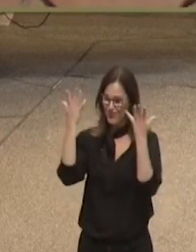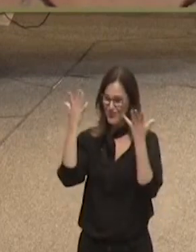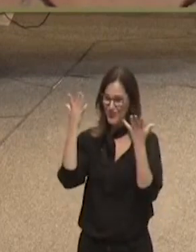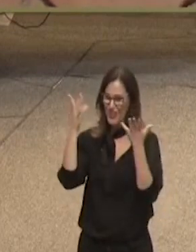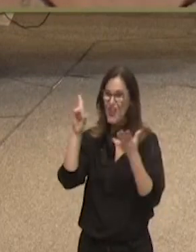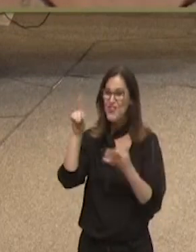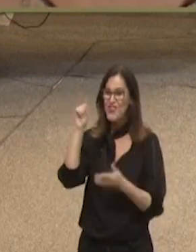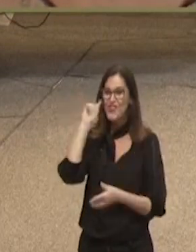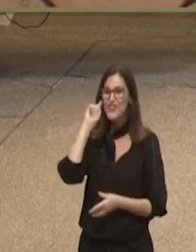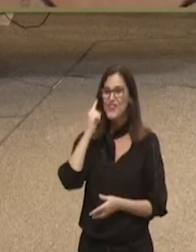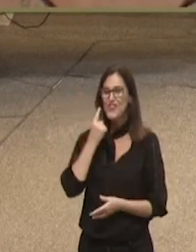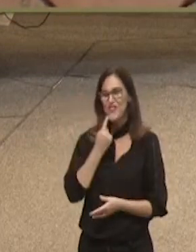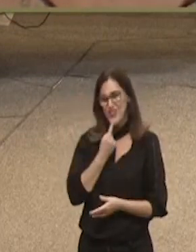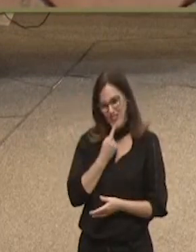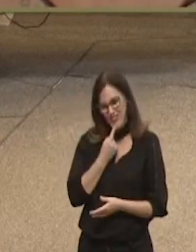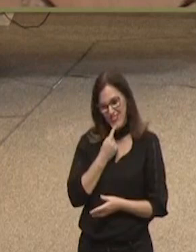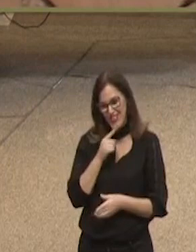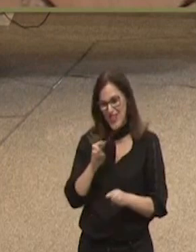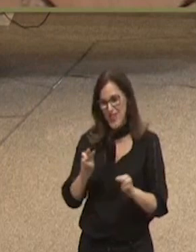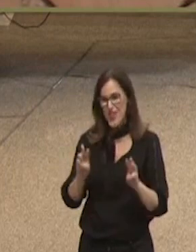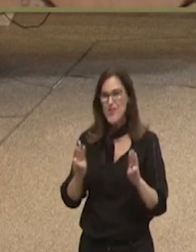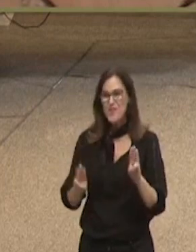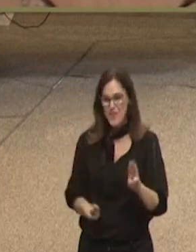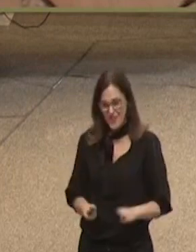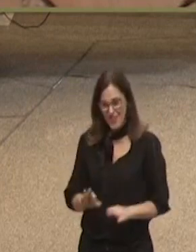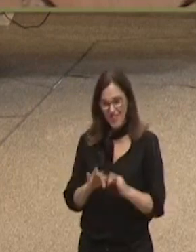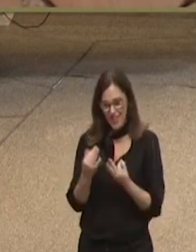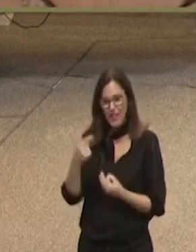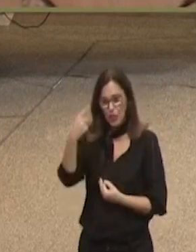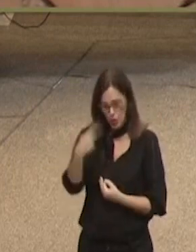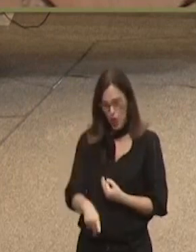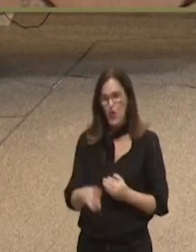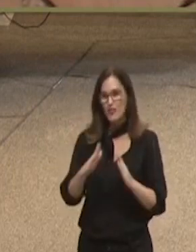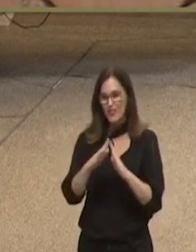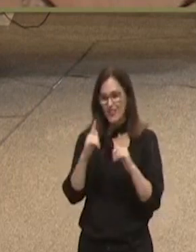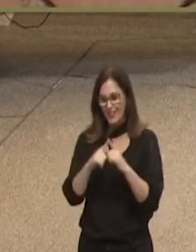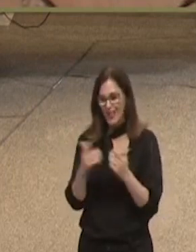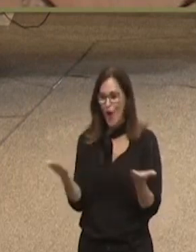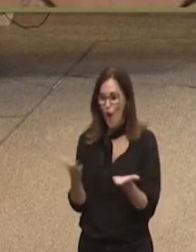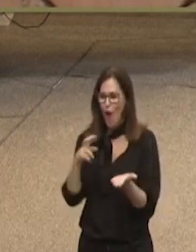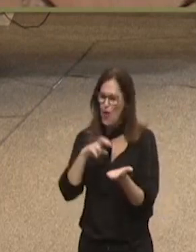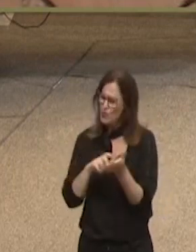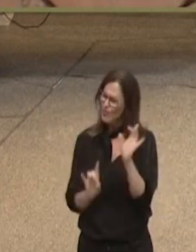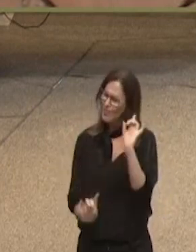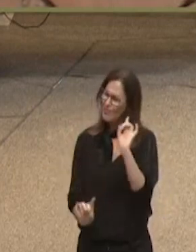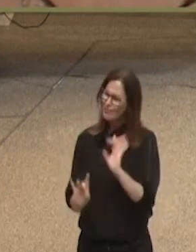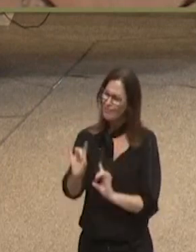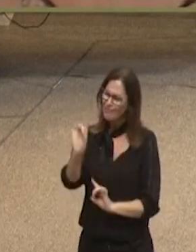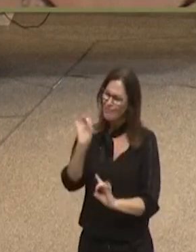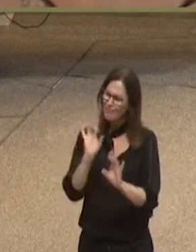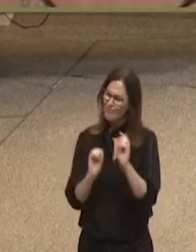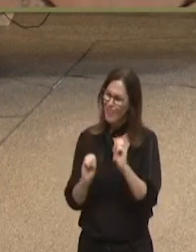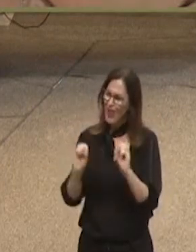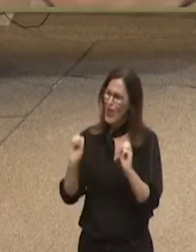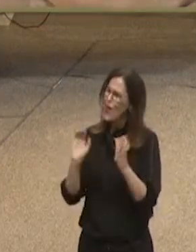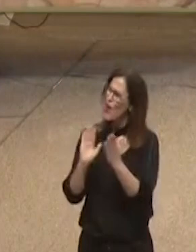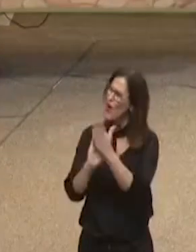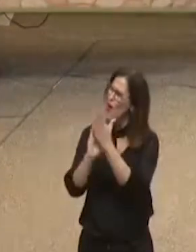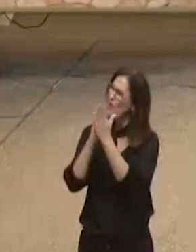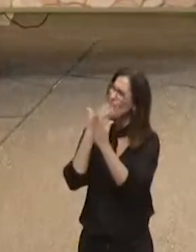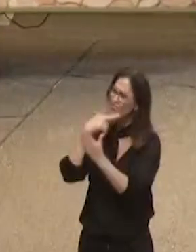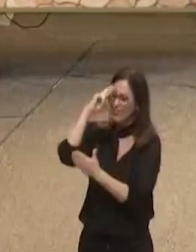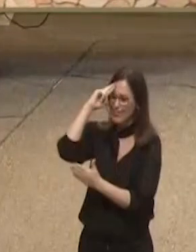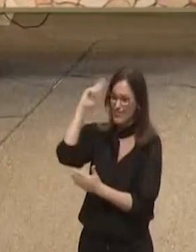do Surdo, e o Ministério, então, com Surdos de nossa igreja, nesta manhã, de maneira especial, estará louvando ao